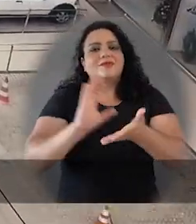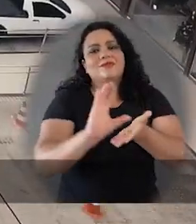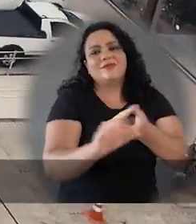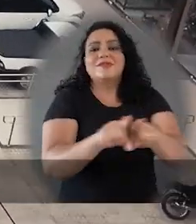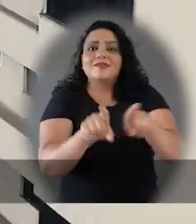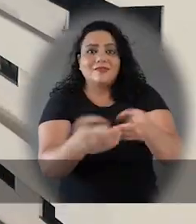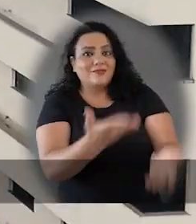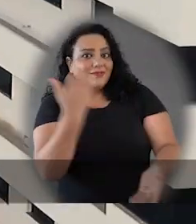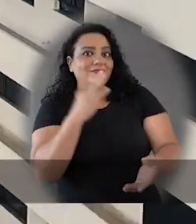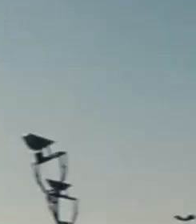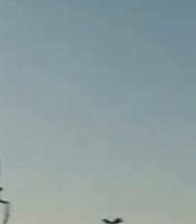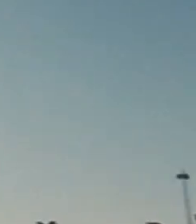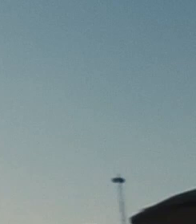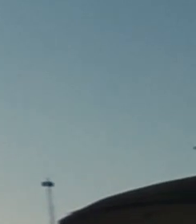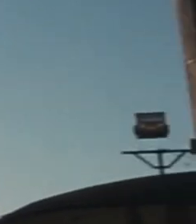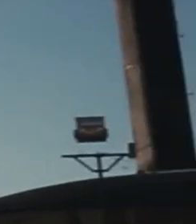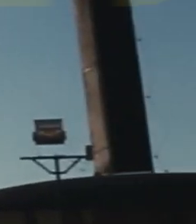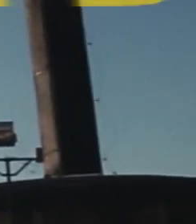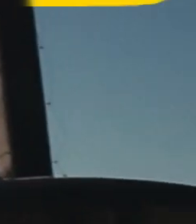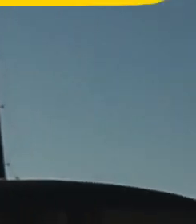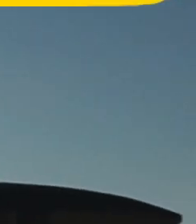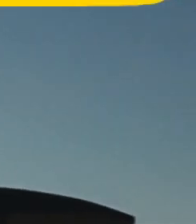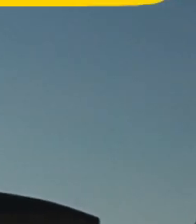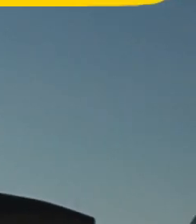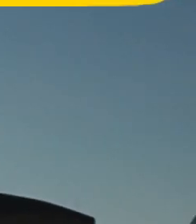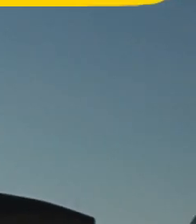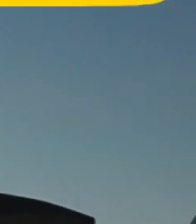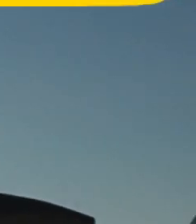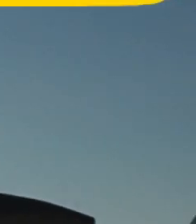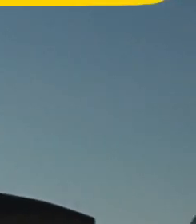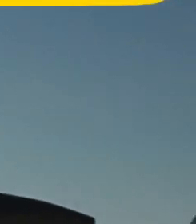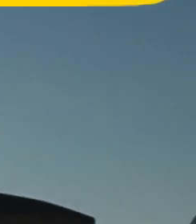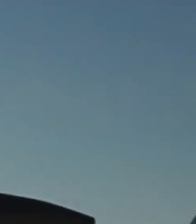visitar e investir. Venha conhecer. Prefeitura de Vitória da Conquista. Esperando por você.